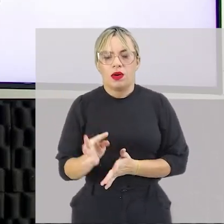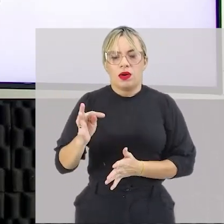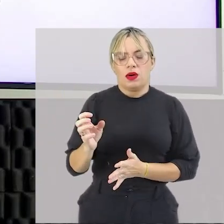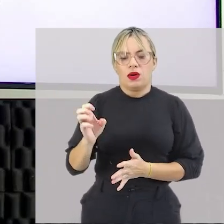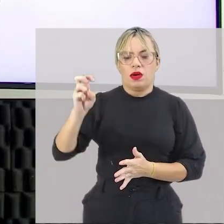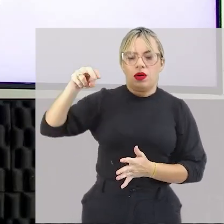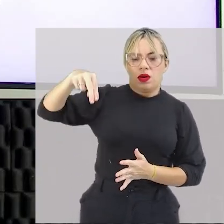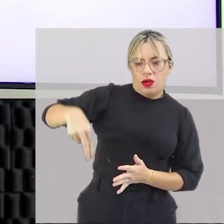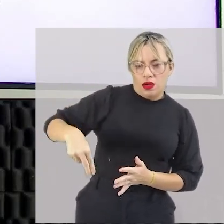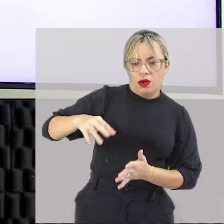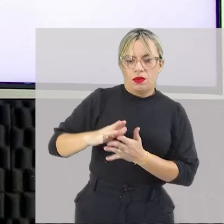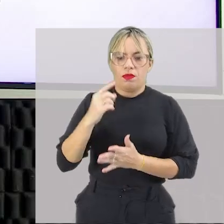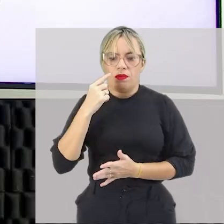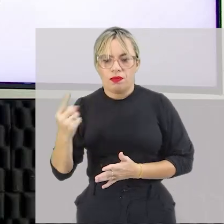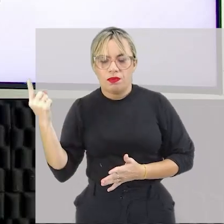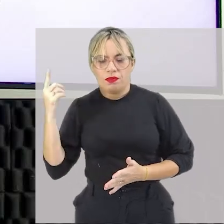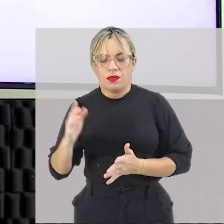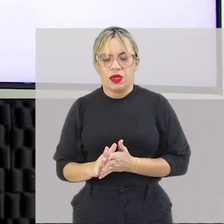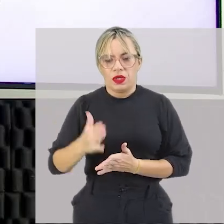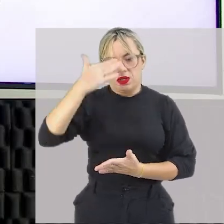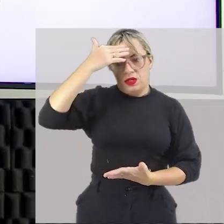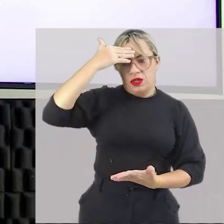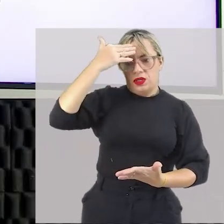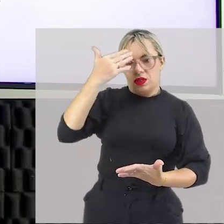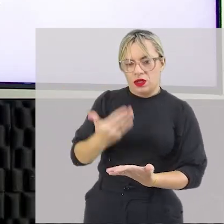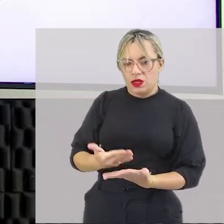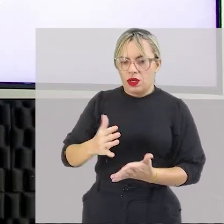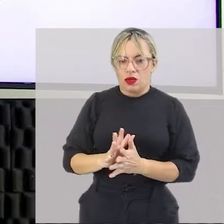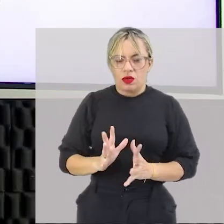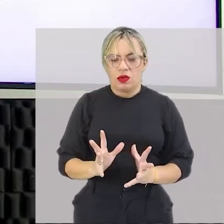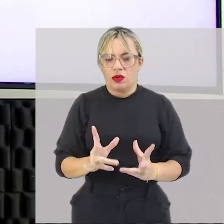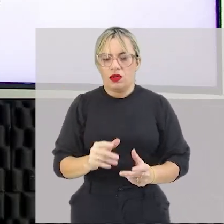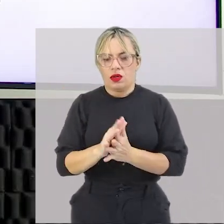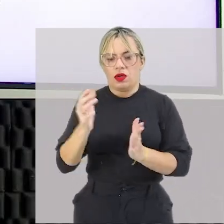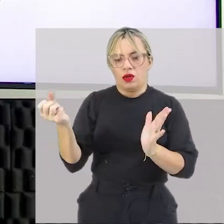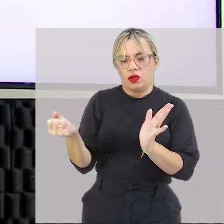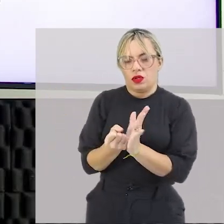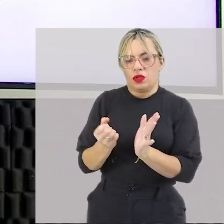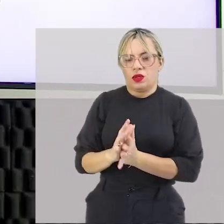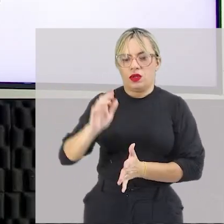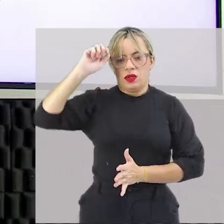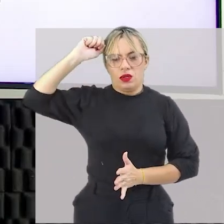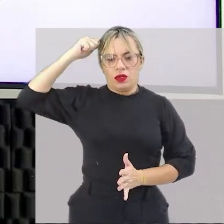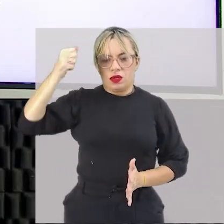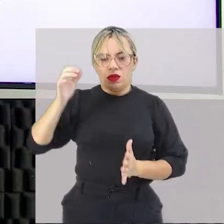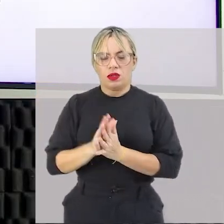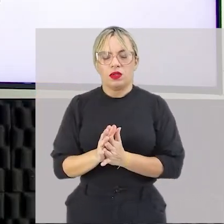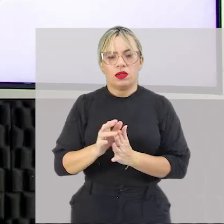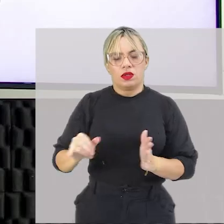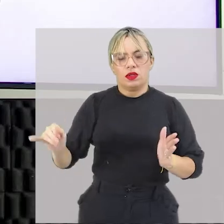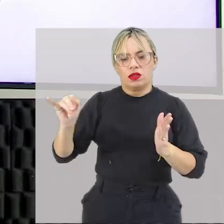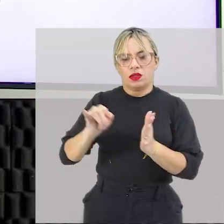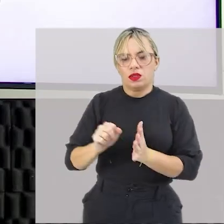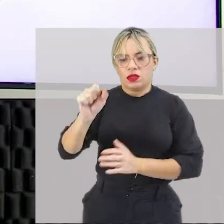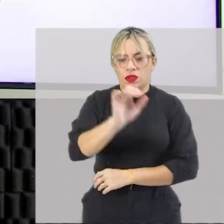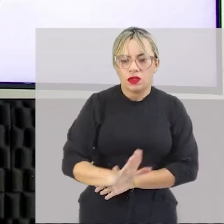tem o Teatro Experimental do Negro defende a plena integração simbólica dos negros